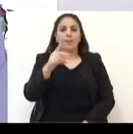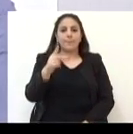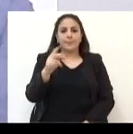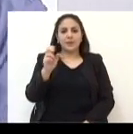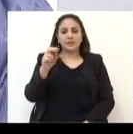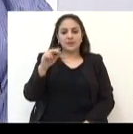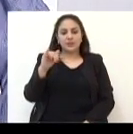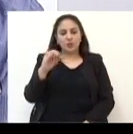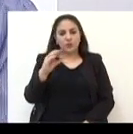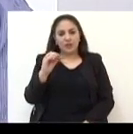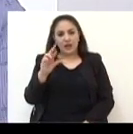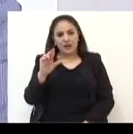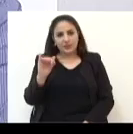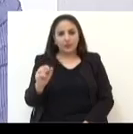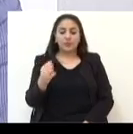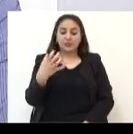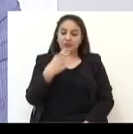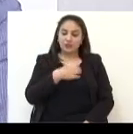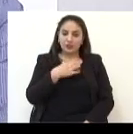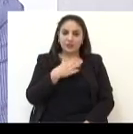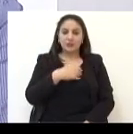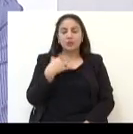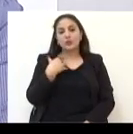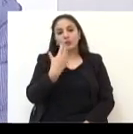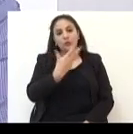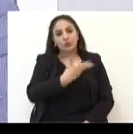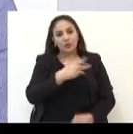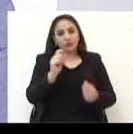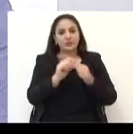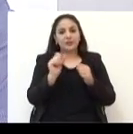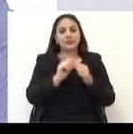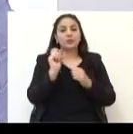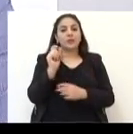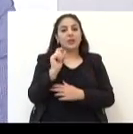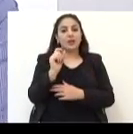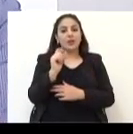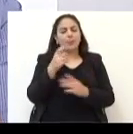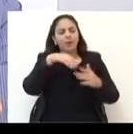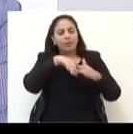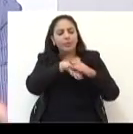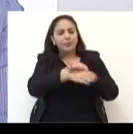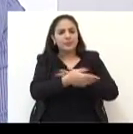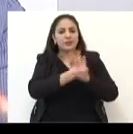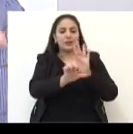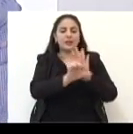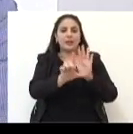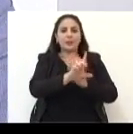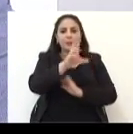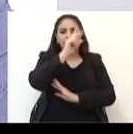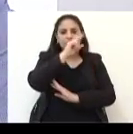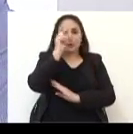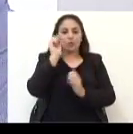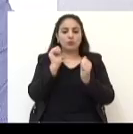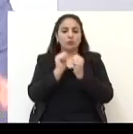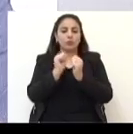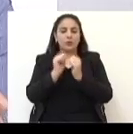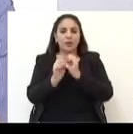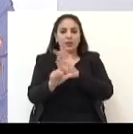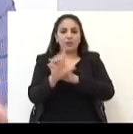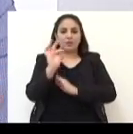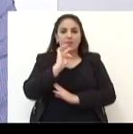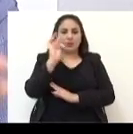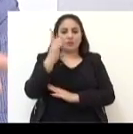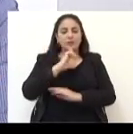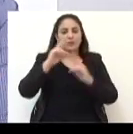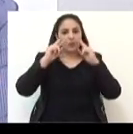dessa vez. Então nossa forma e o que nós estamos aqui, unicamente fazendo aqui é fazendo uma adequação da lei municipal com a lei federal, então